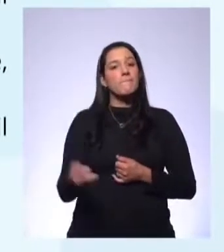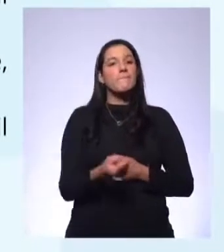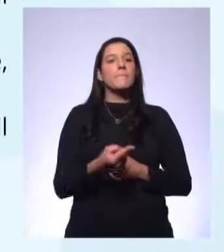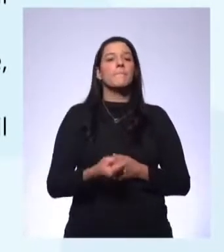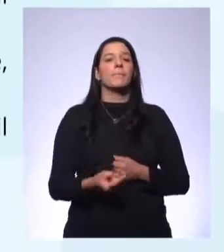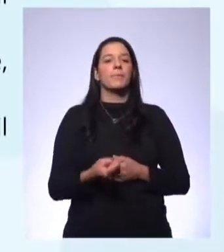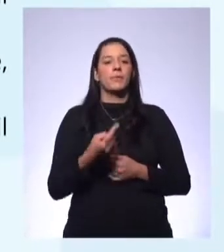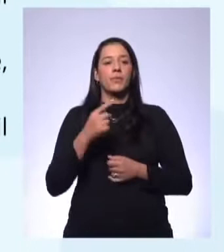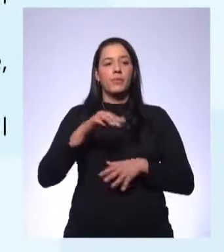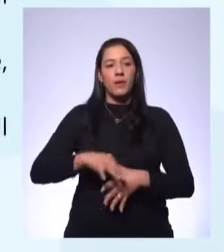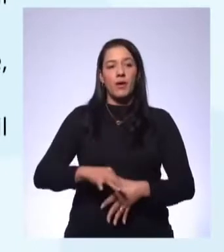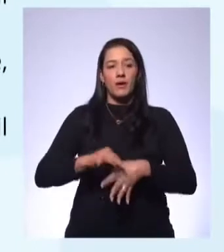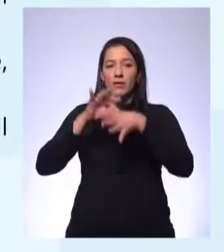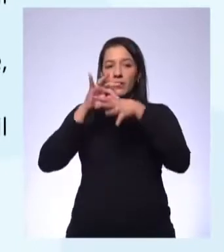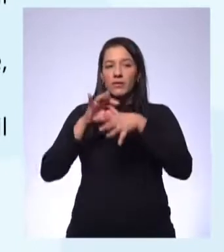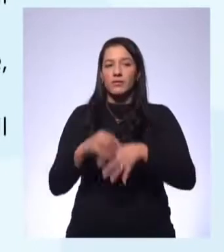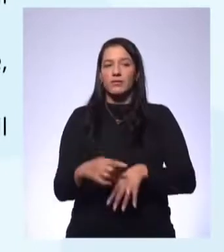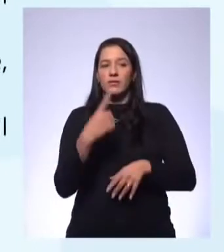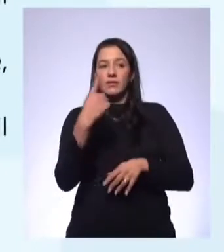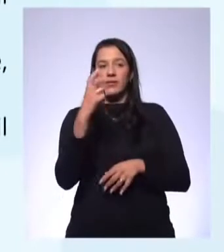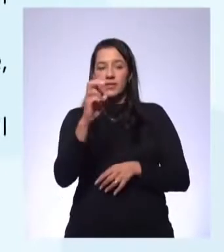Para 1 quilo de carne,